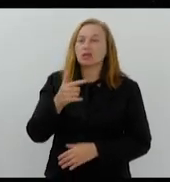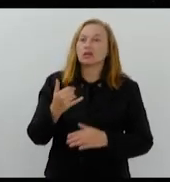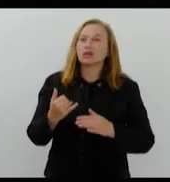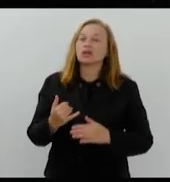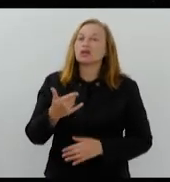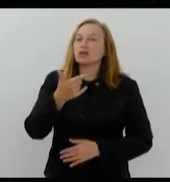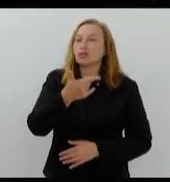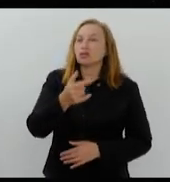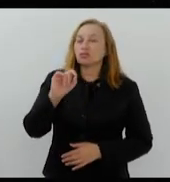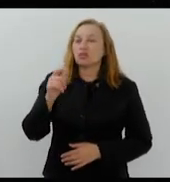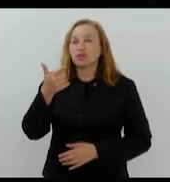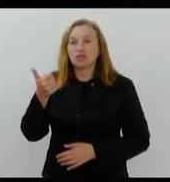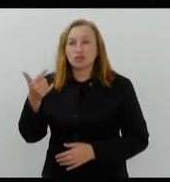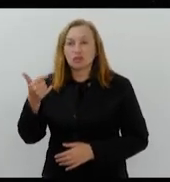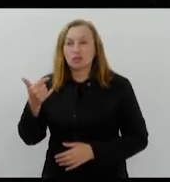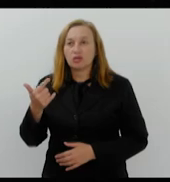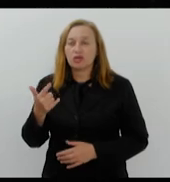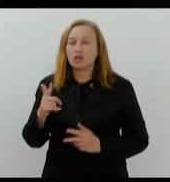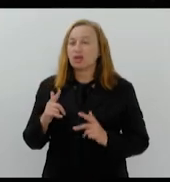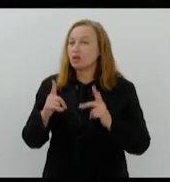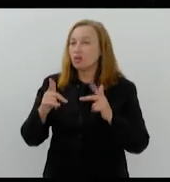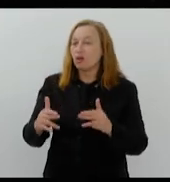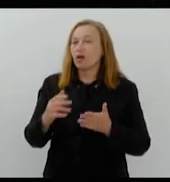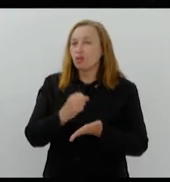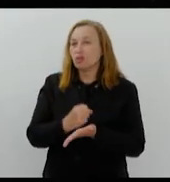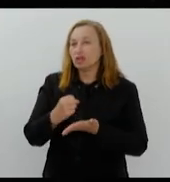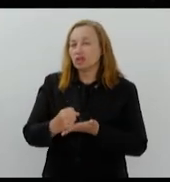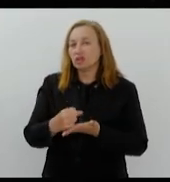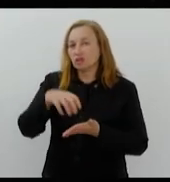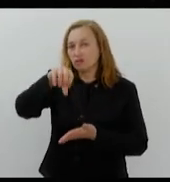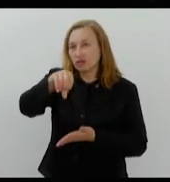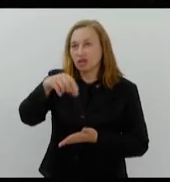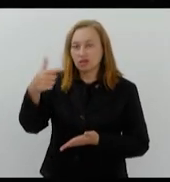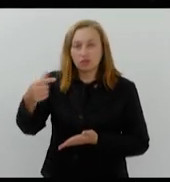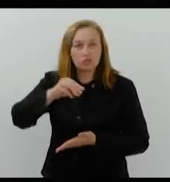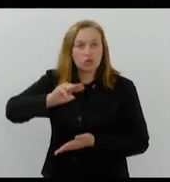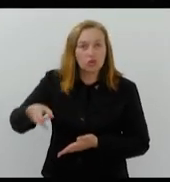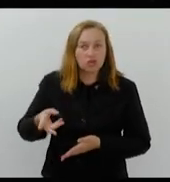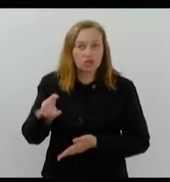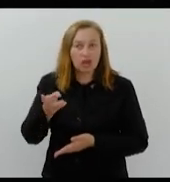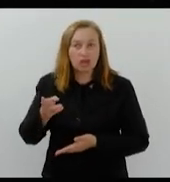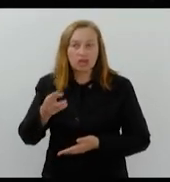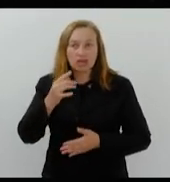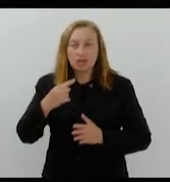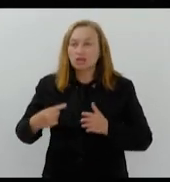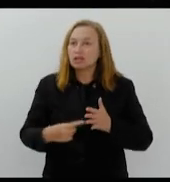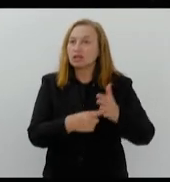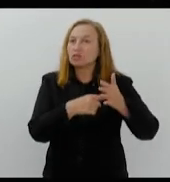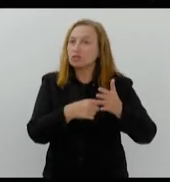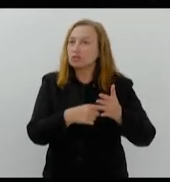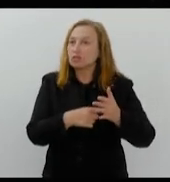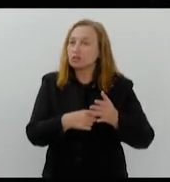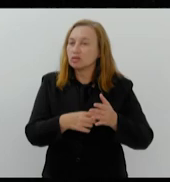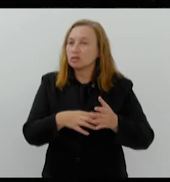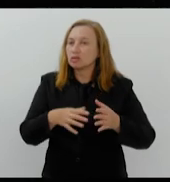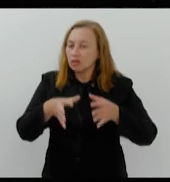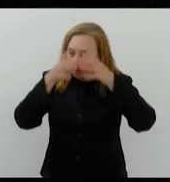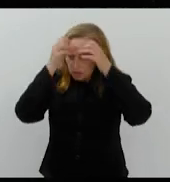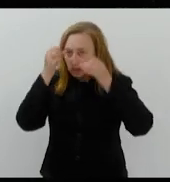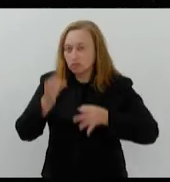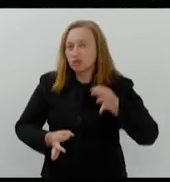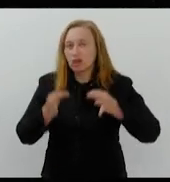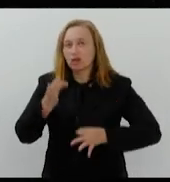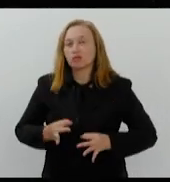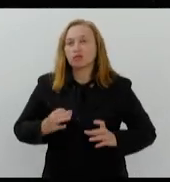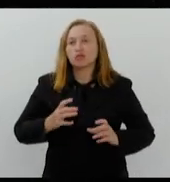contrato, de 92 milhões de reais. Denunciamos ao Tribunal de Contas do